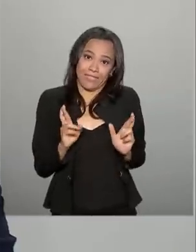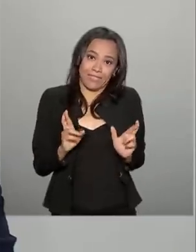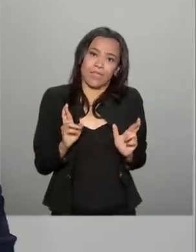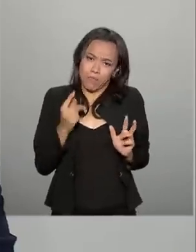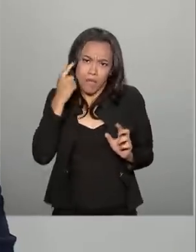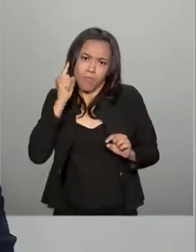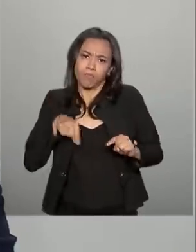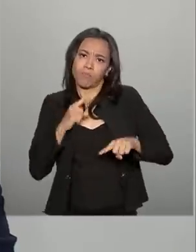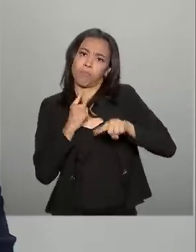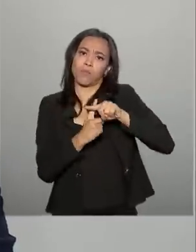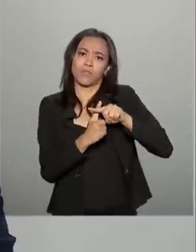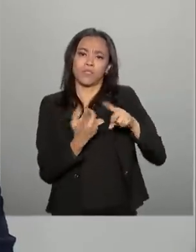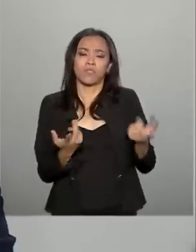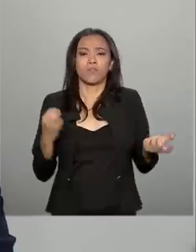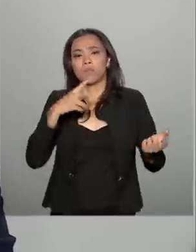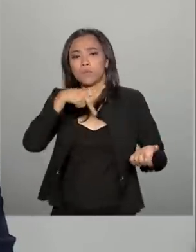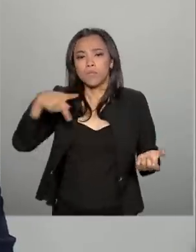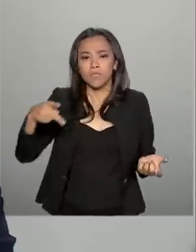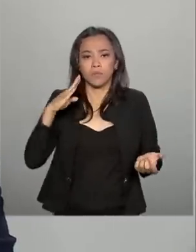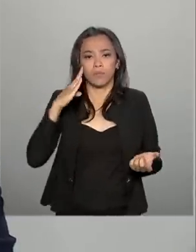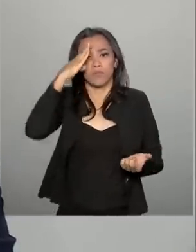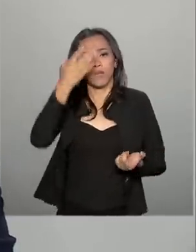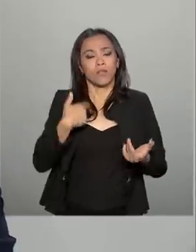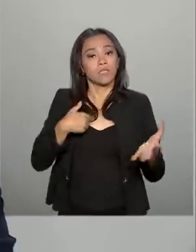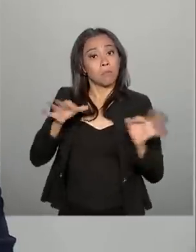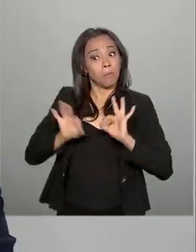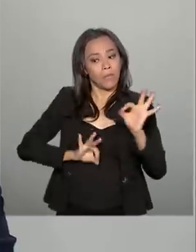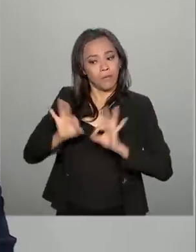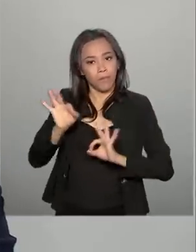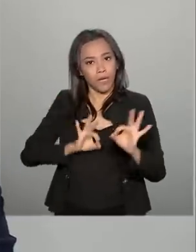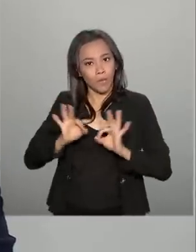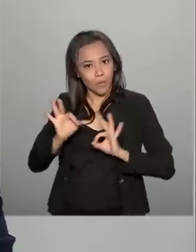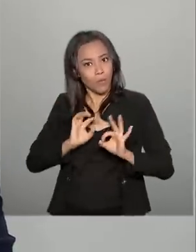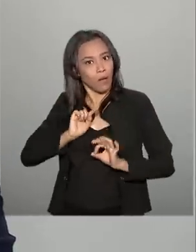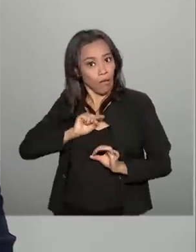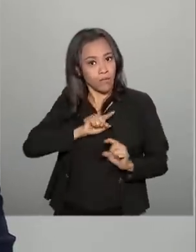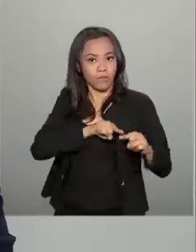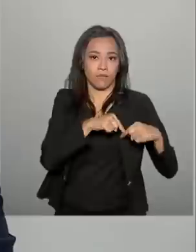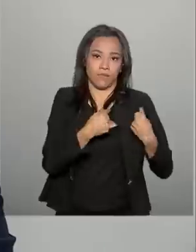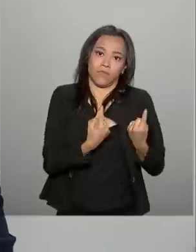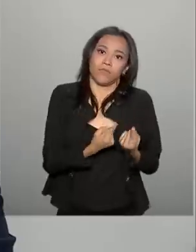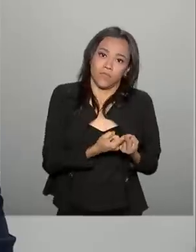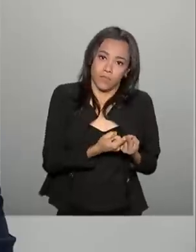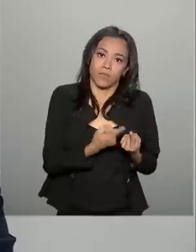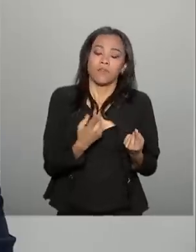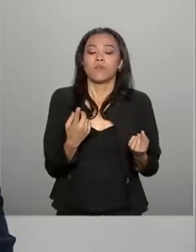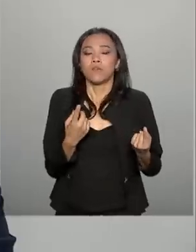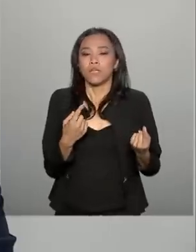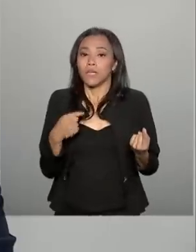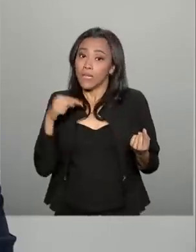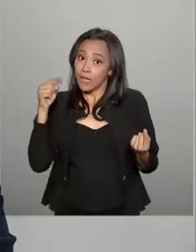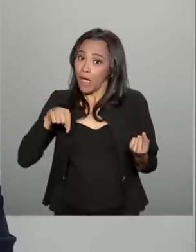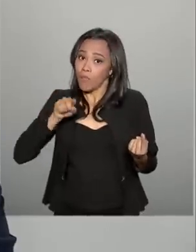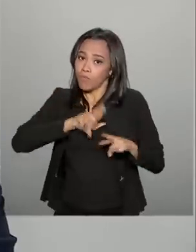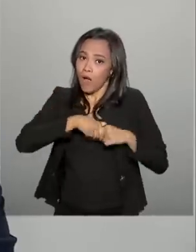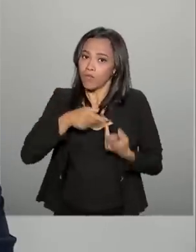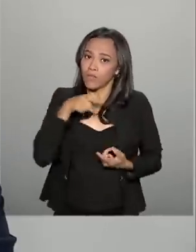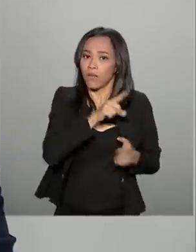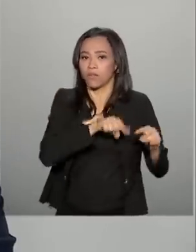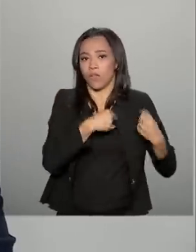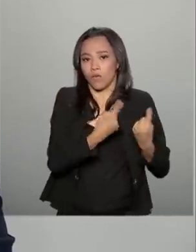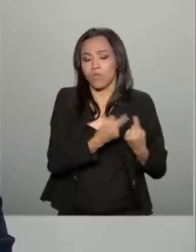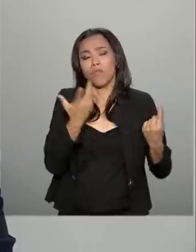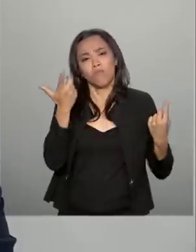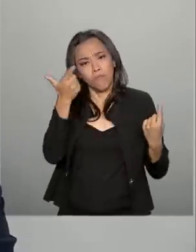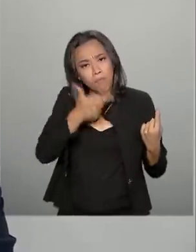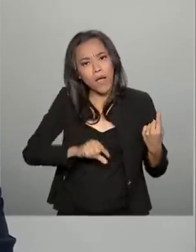extremamente positiva. O presidente Bolsonaro preparou-se para essa reunião e acreditamos que vamos, a partir dela, somarmos